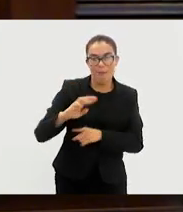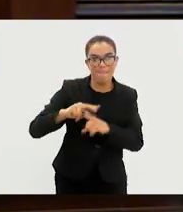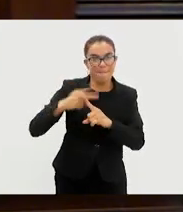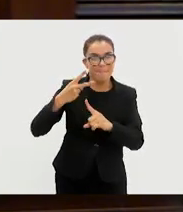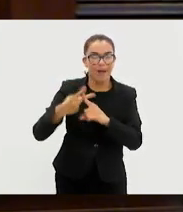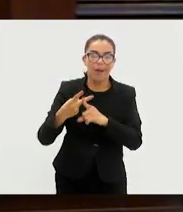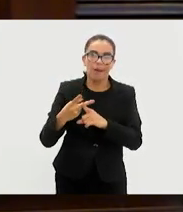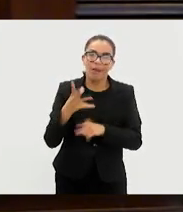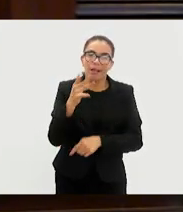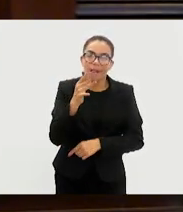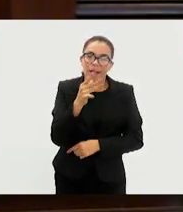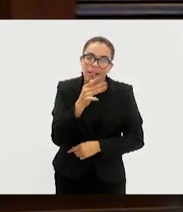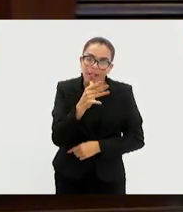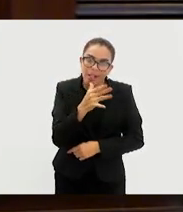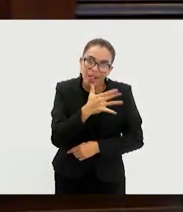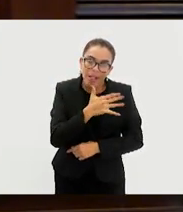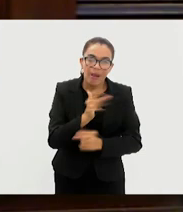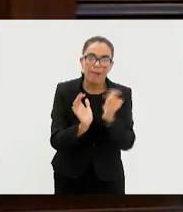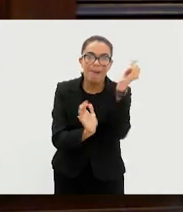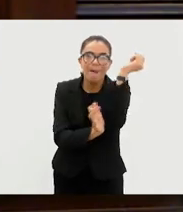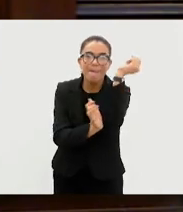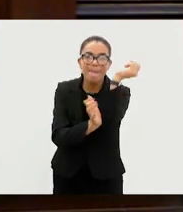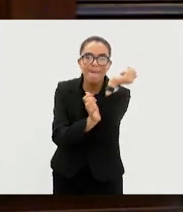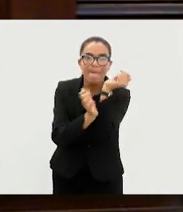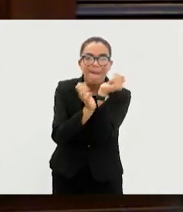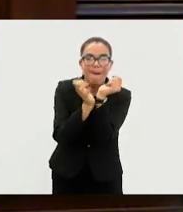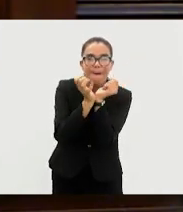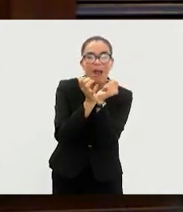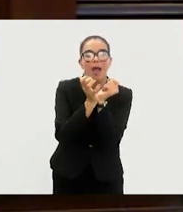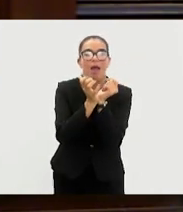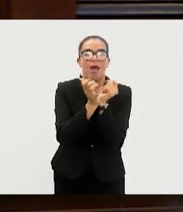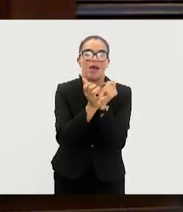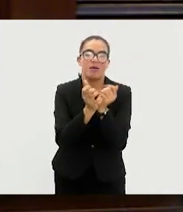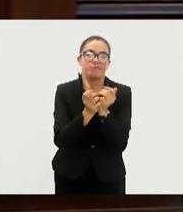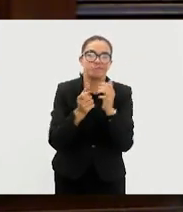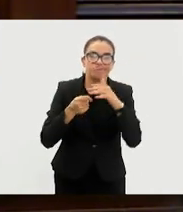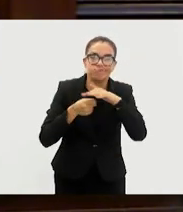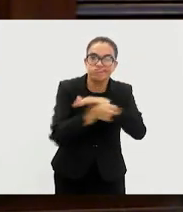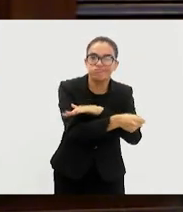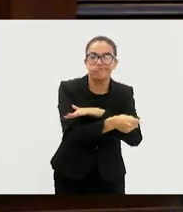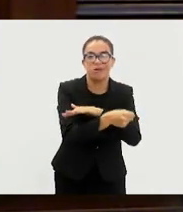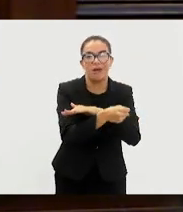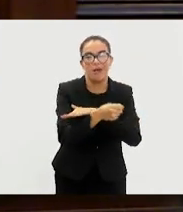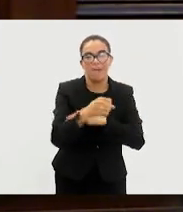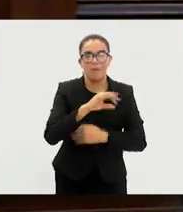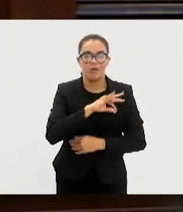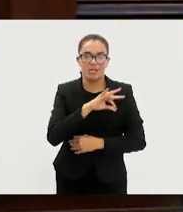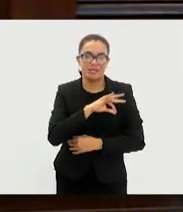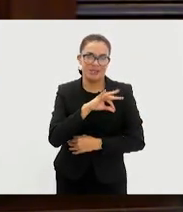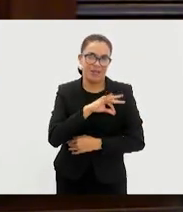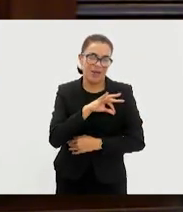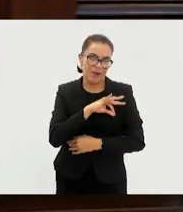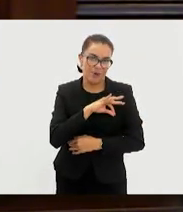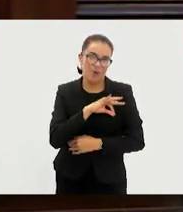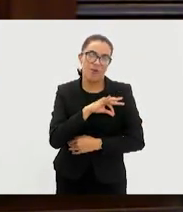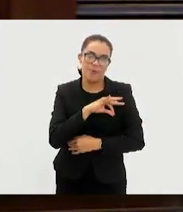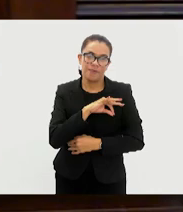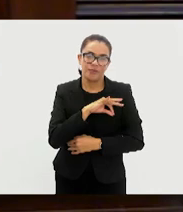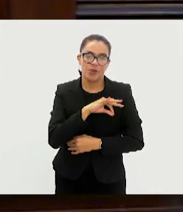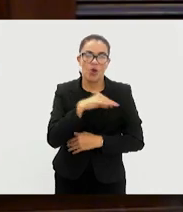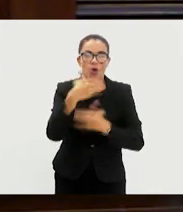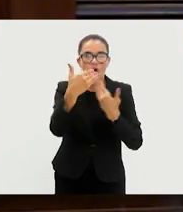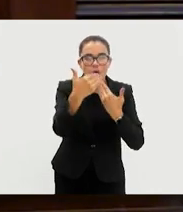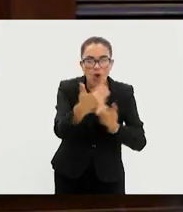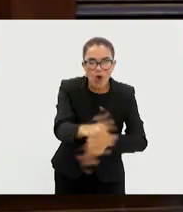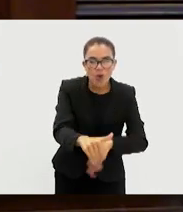implantar, para levar para as ruas esses policiais militares. Mais de um ano. Concurso